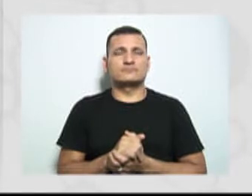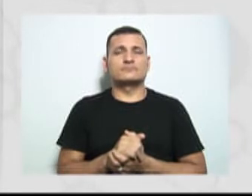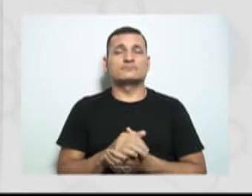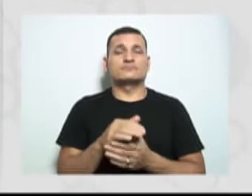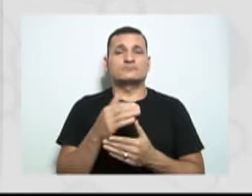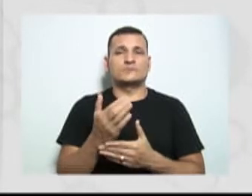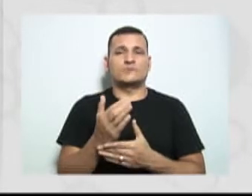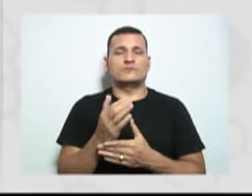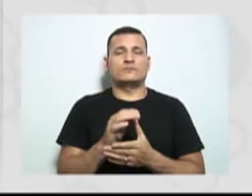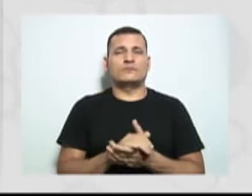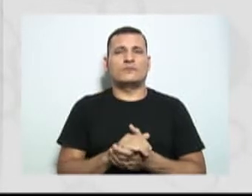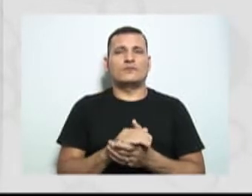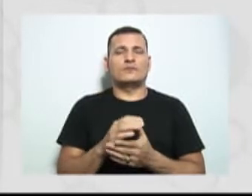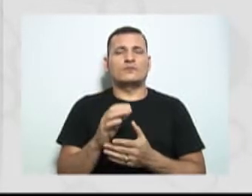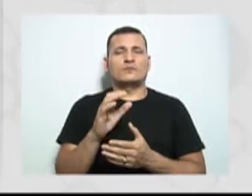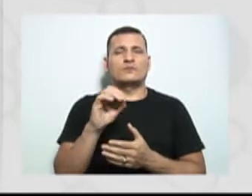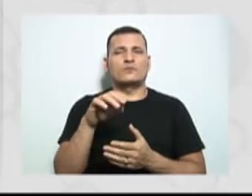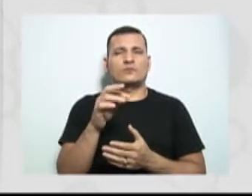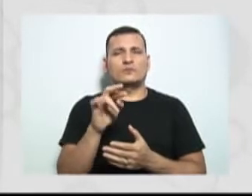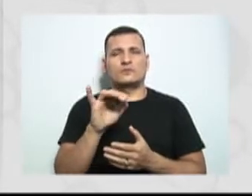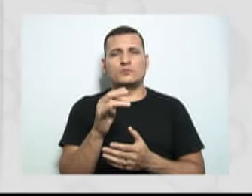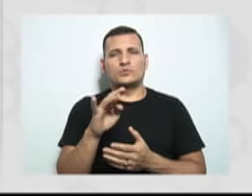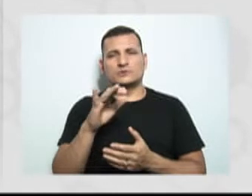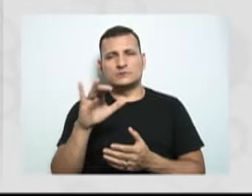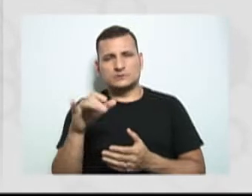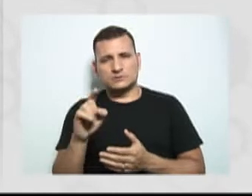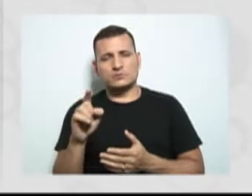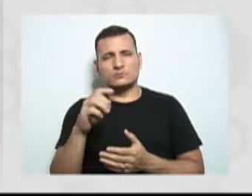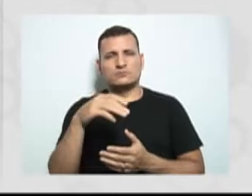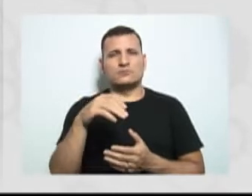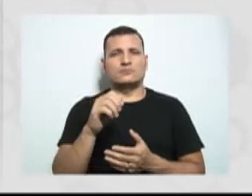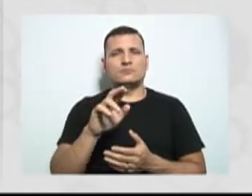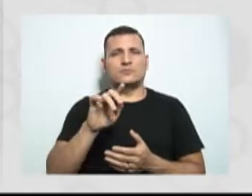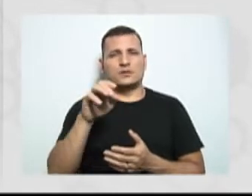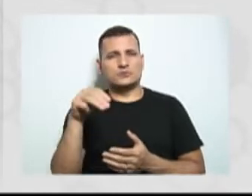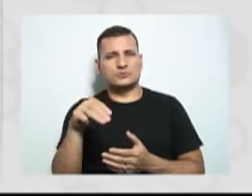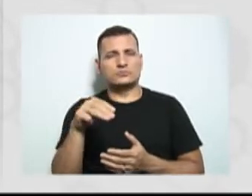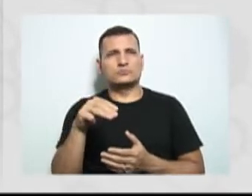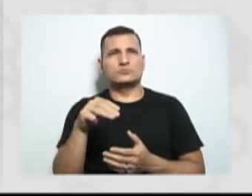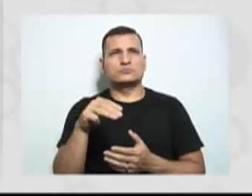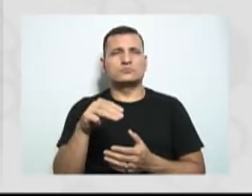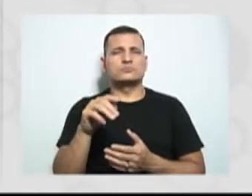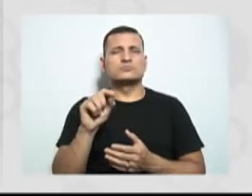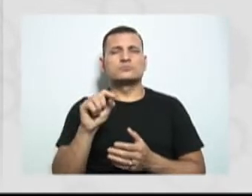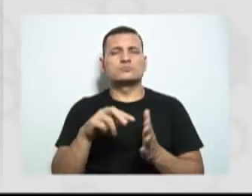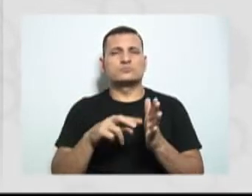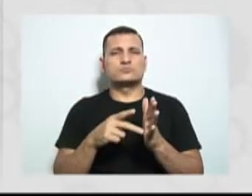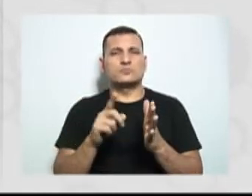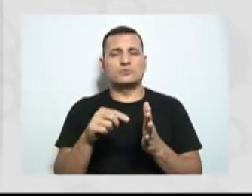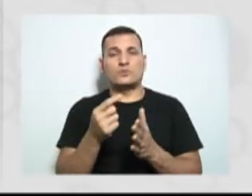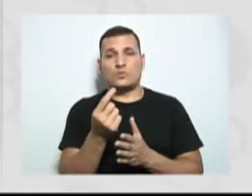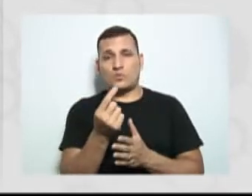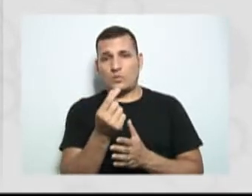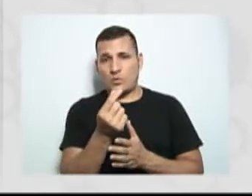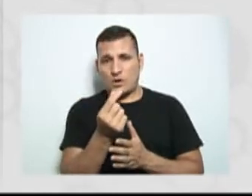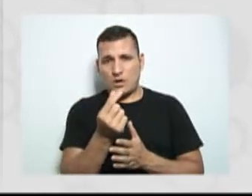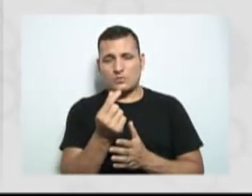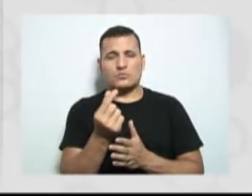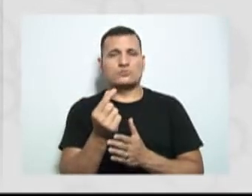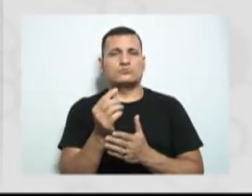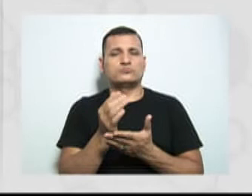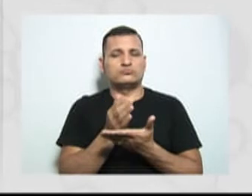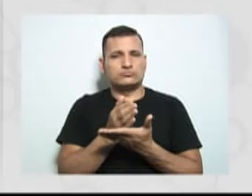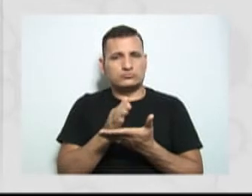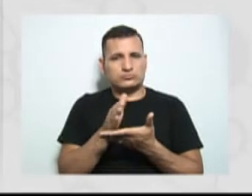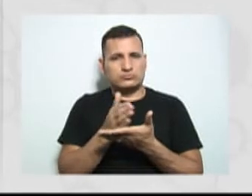margem de contribuição, nós também temos o quê? Representa quanto sobra, certo, de receita de vendas,